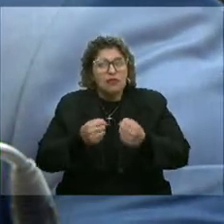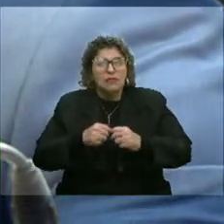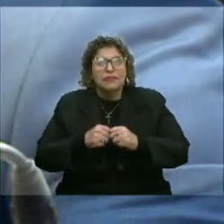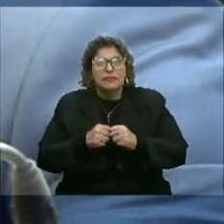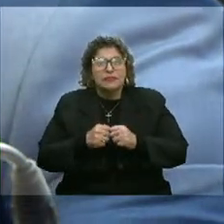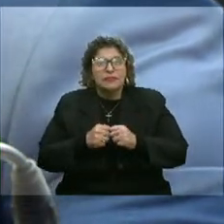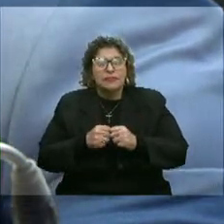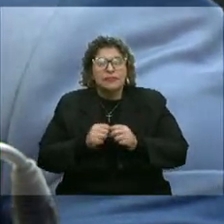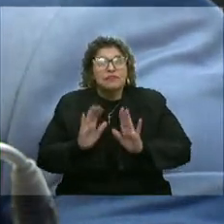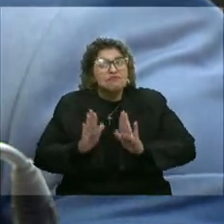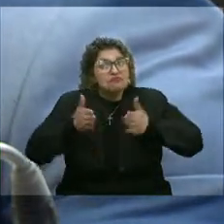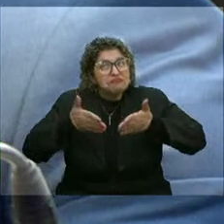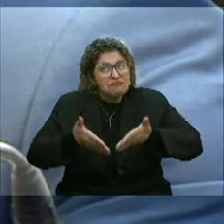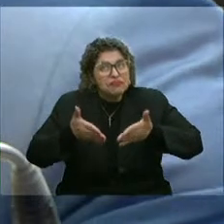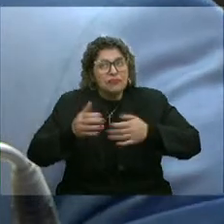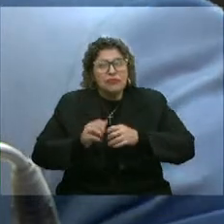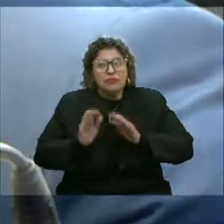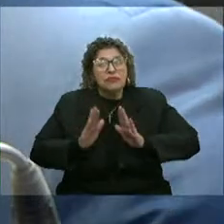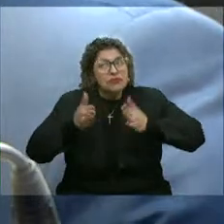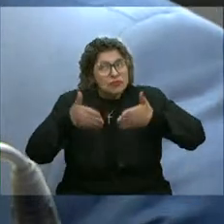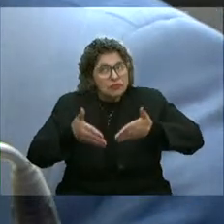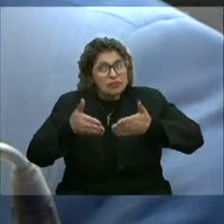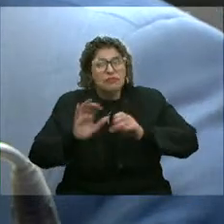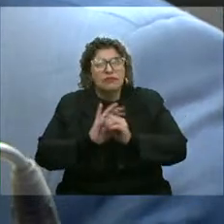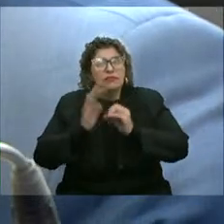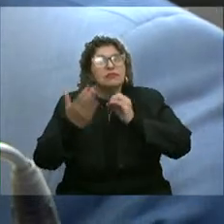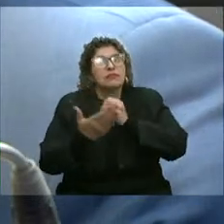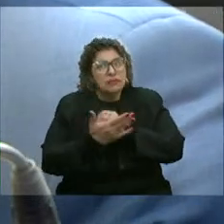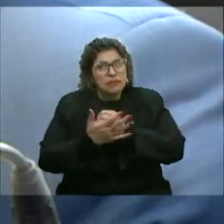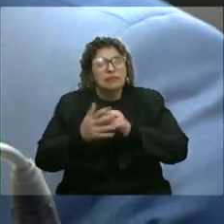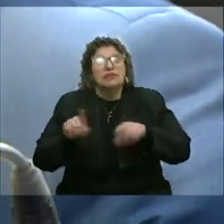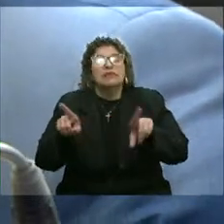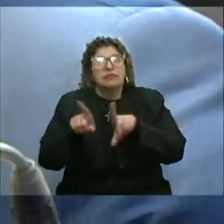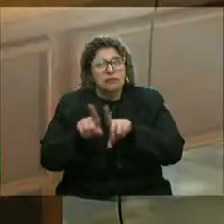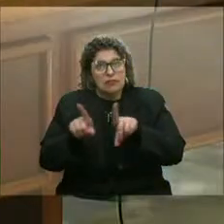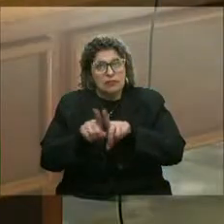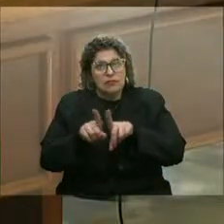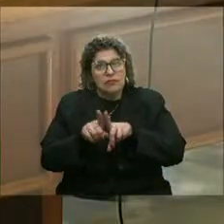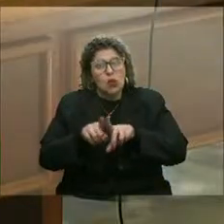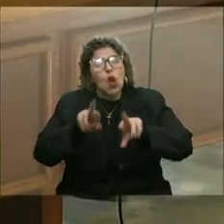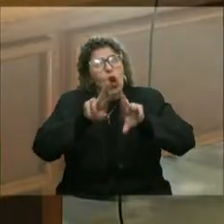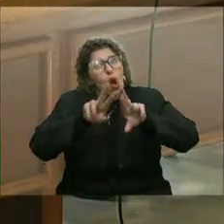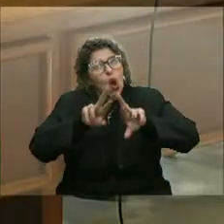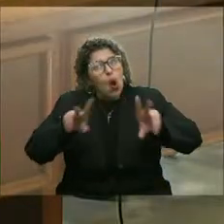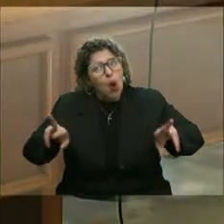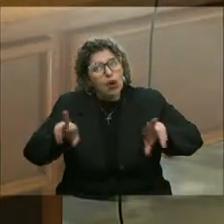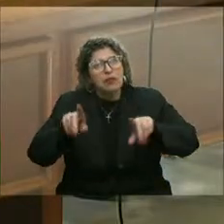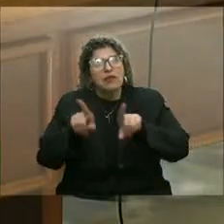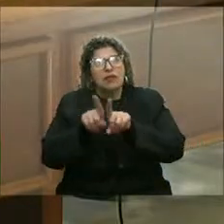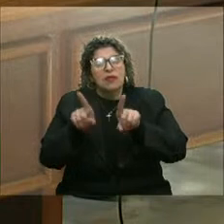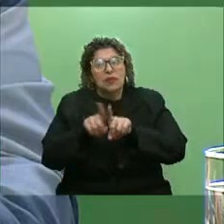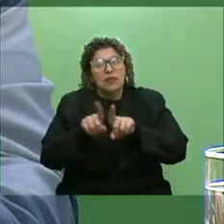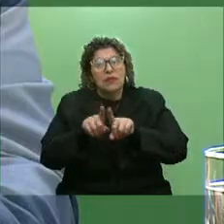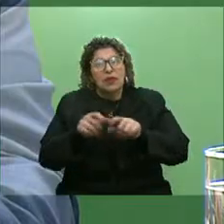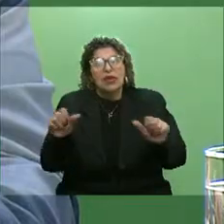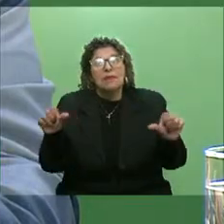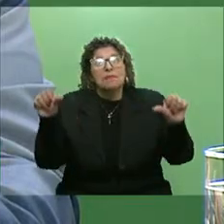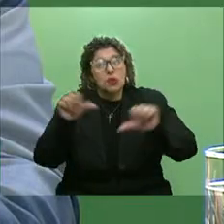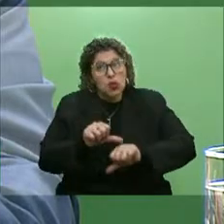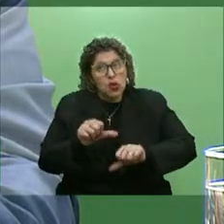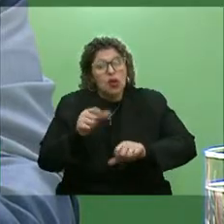é, dirigido e focado na COVID, mas também em virtude de outras questões correlatas que acabaram agravando o